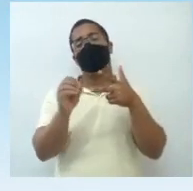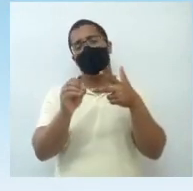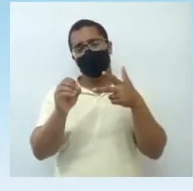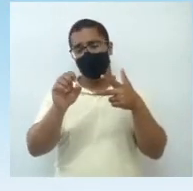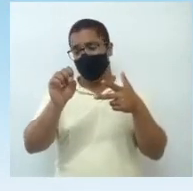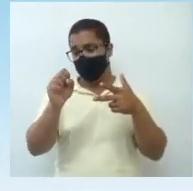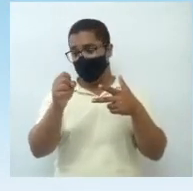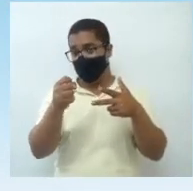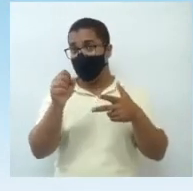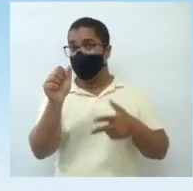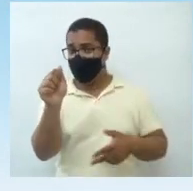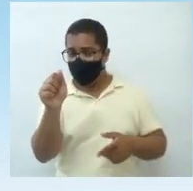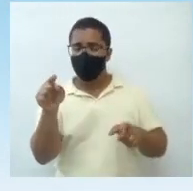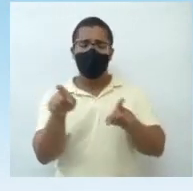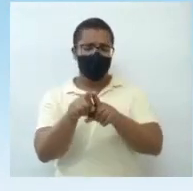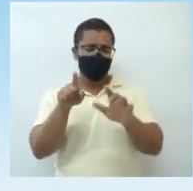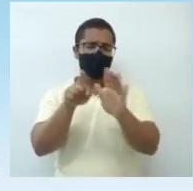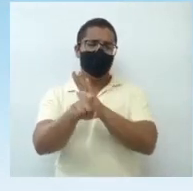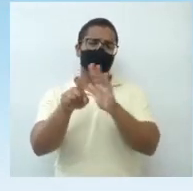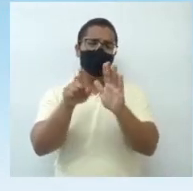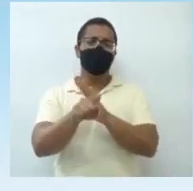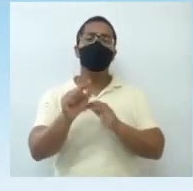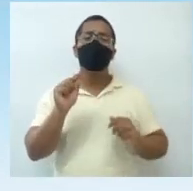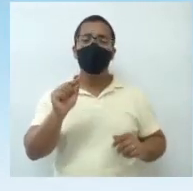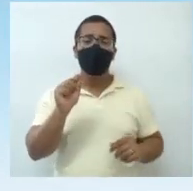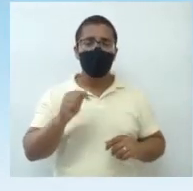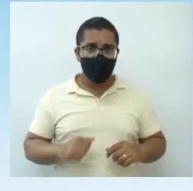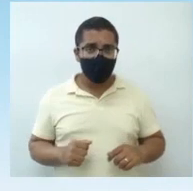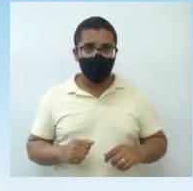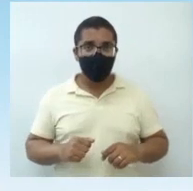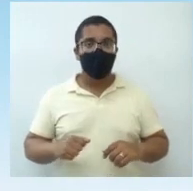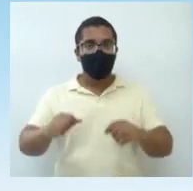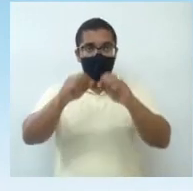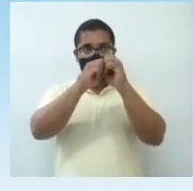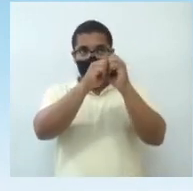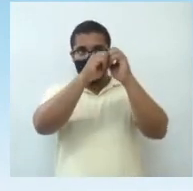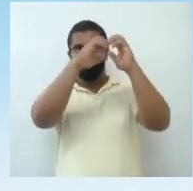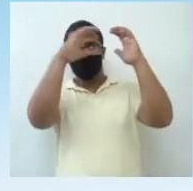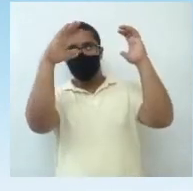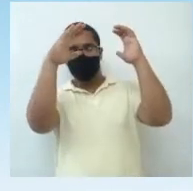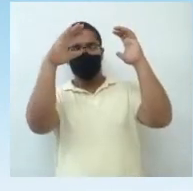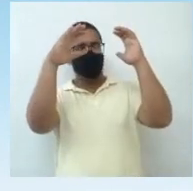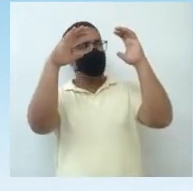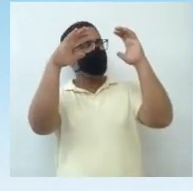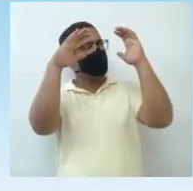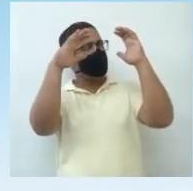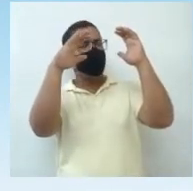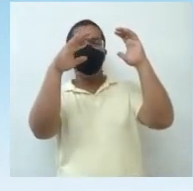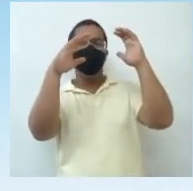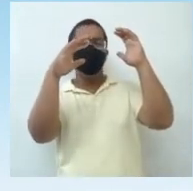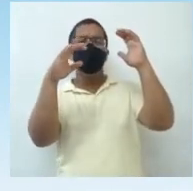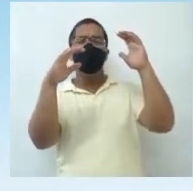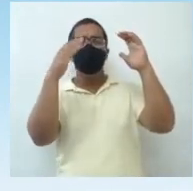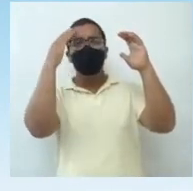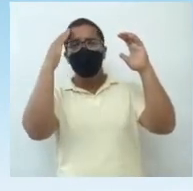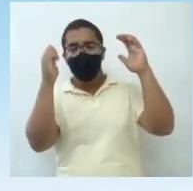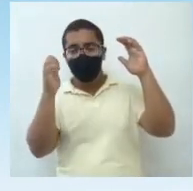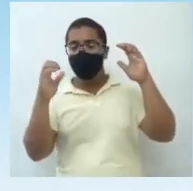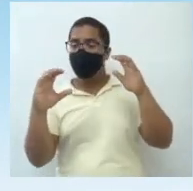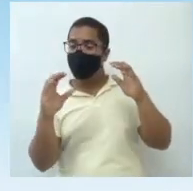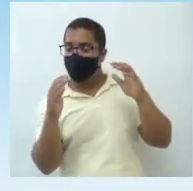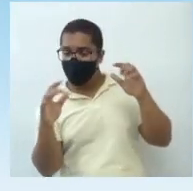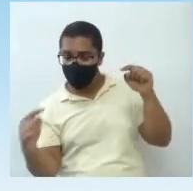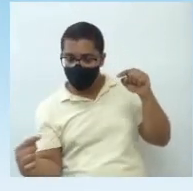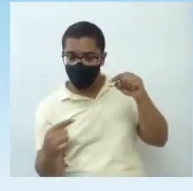muito no SSA etc que é o que o A reflexão crítica a respeito do Saber científico